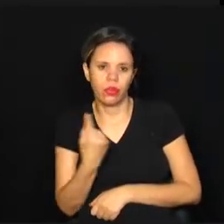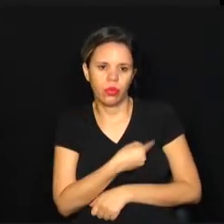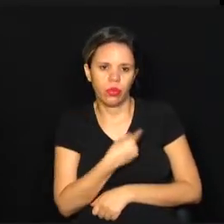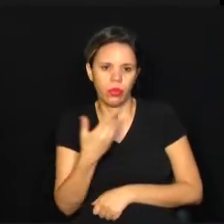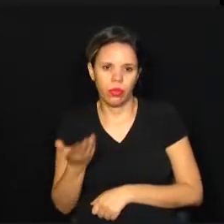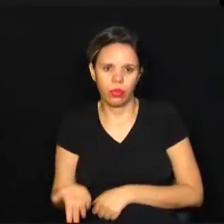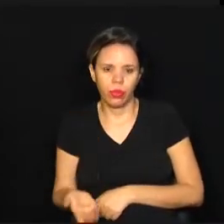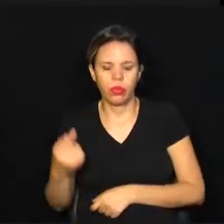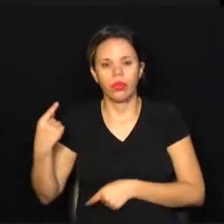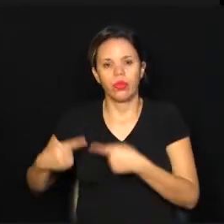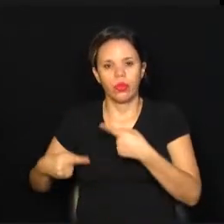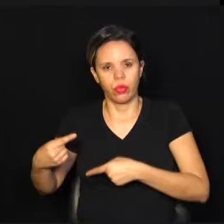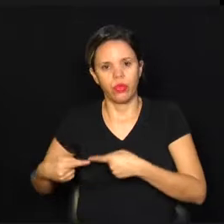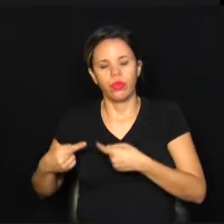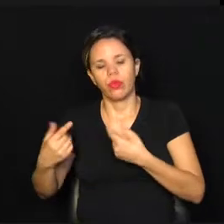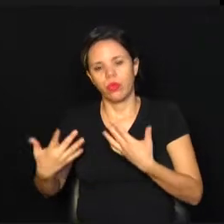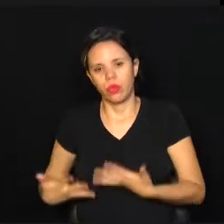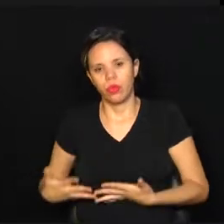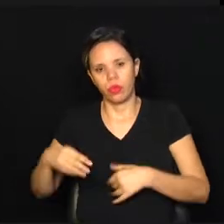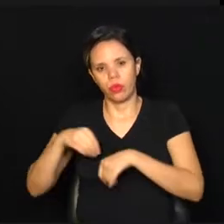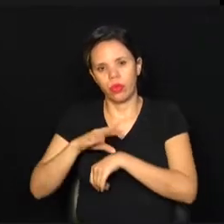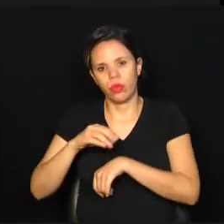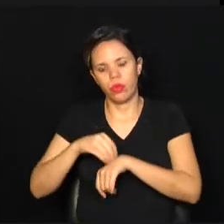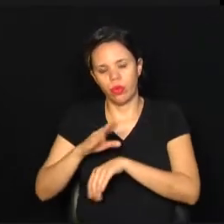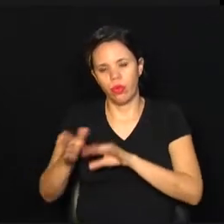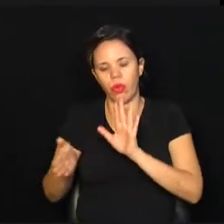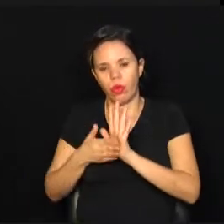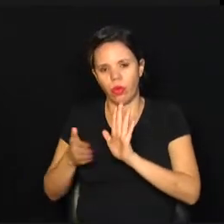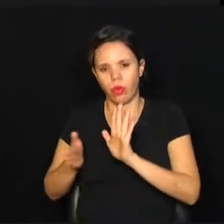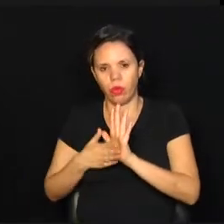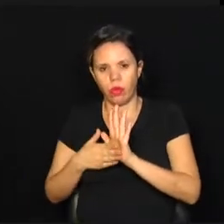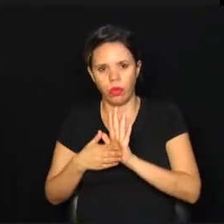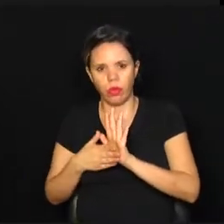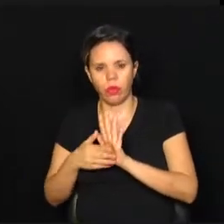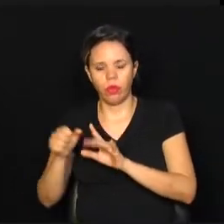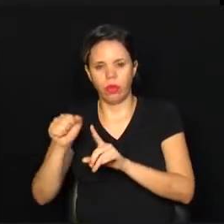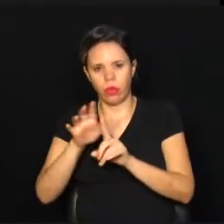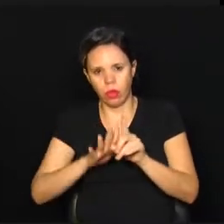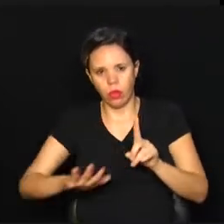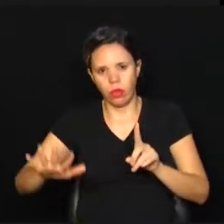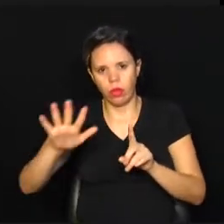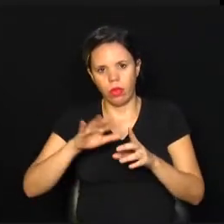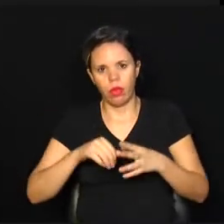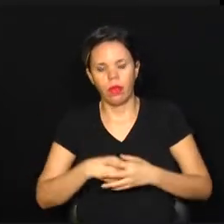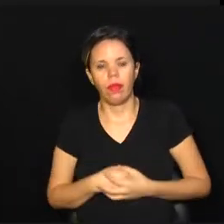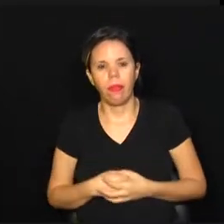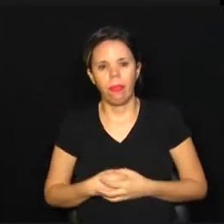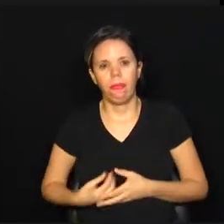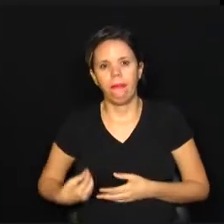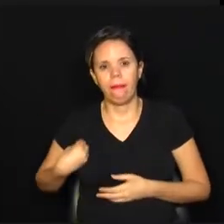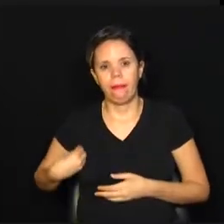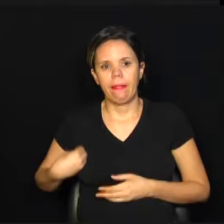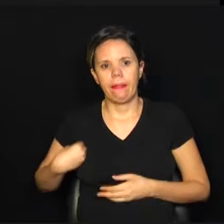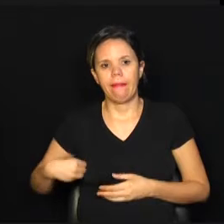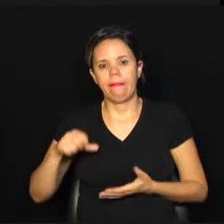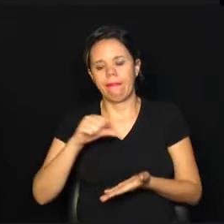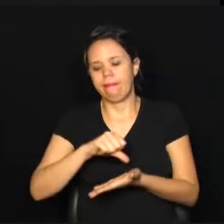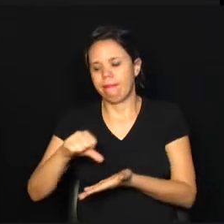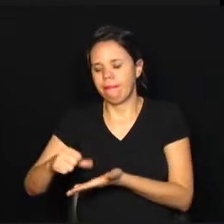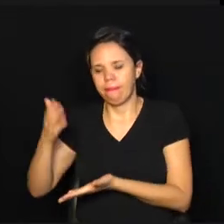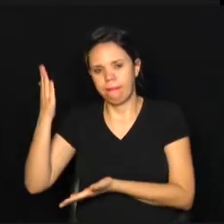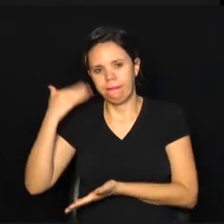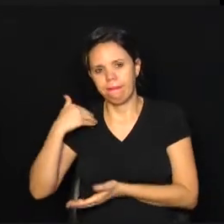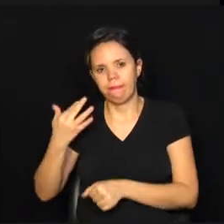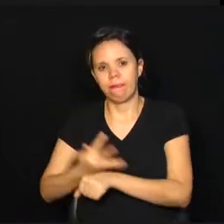gente discutir e trazer propostas, né, que a sociedade que vive naquela região sabe as